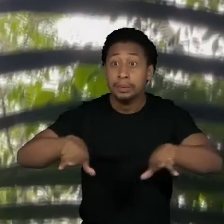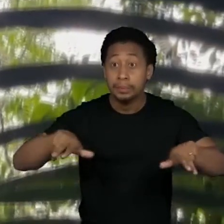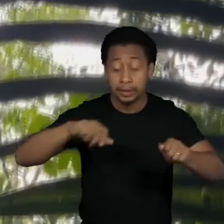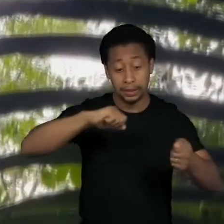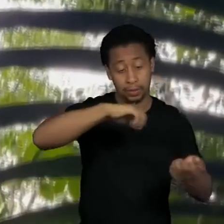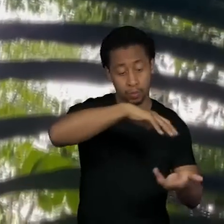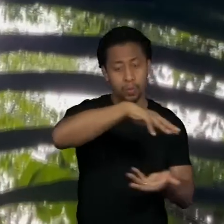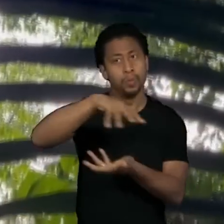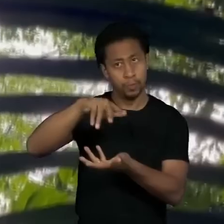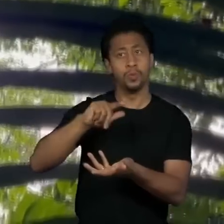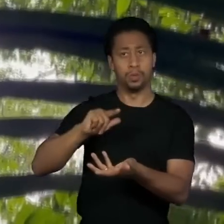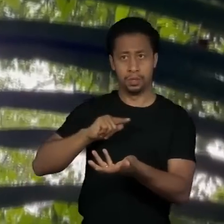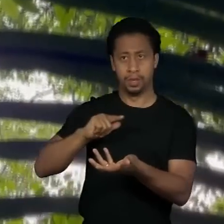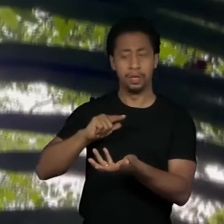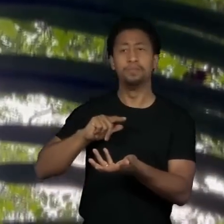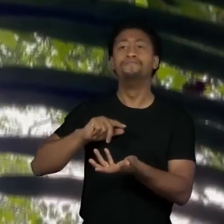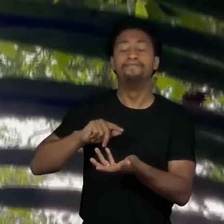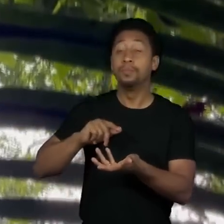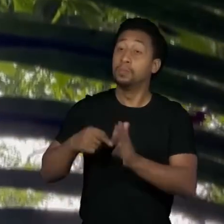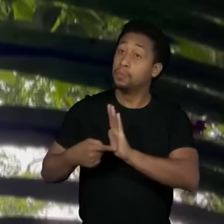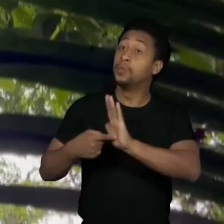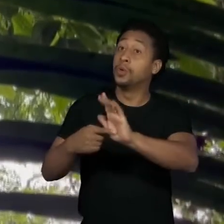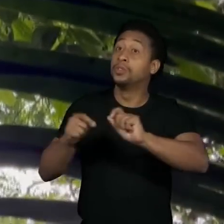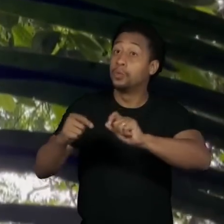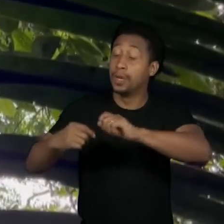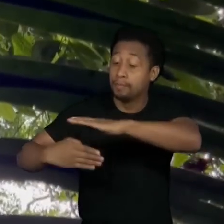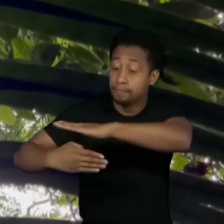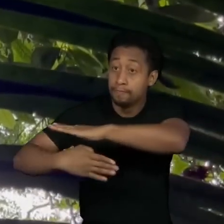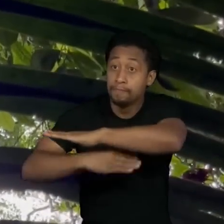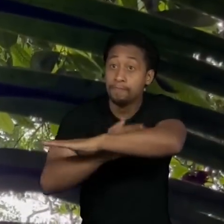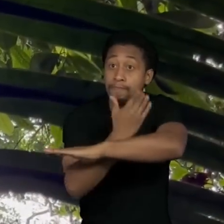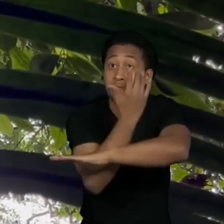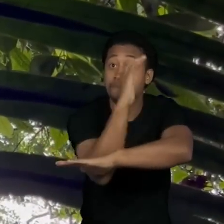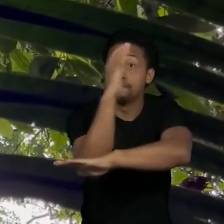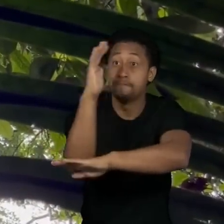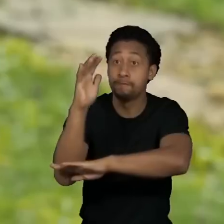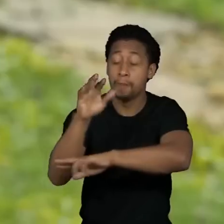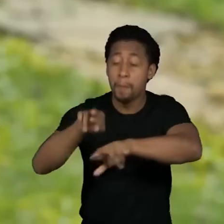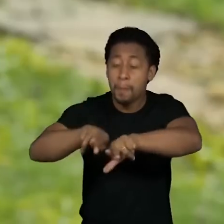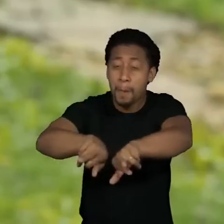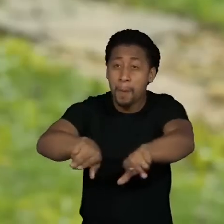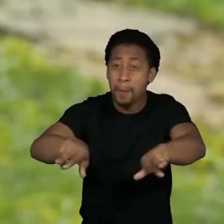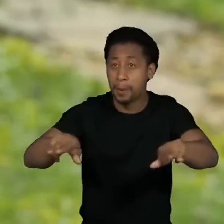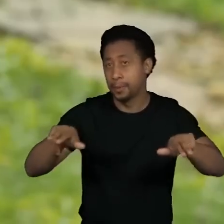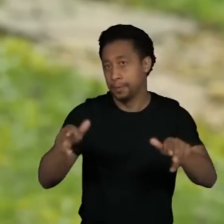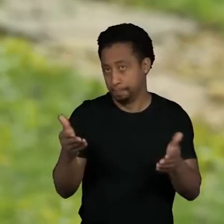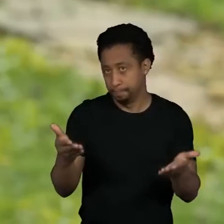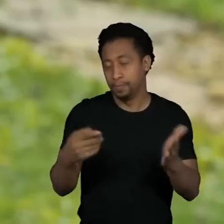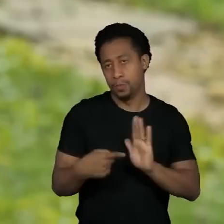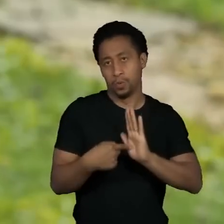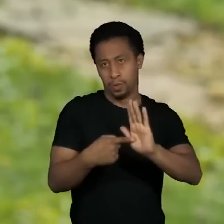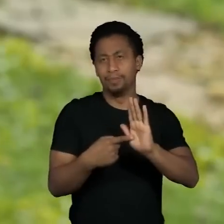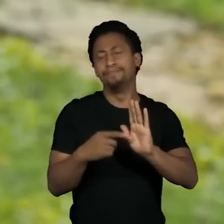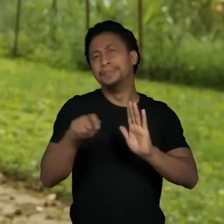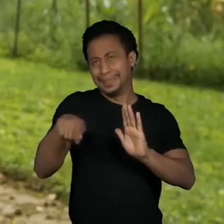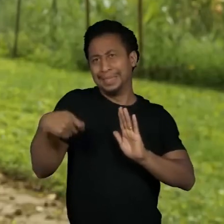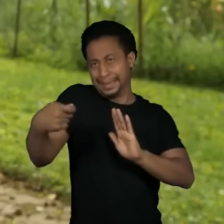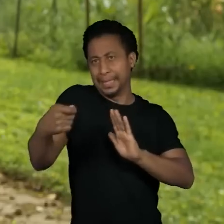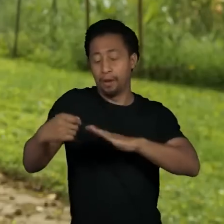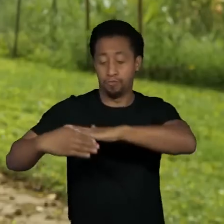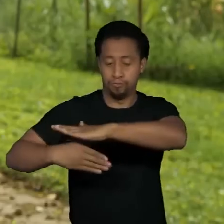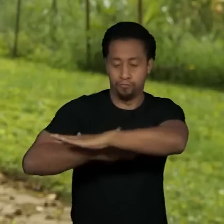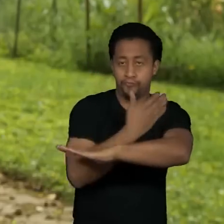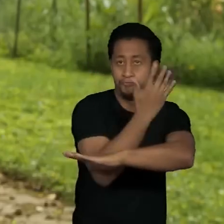mundo é chamada de diversidade biológica ou biodiversidade. A expressão foi usada pela primeira